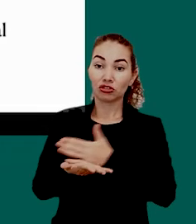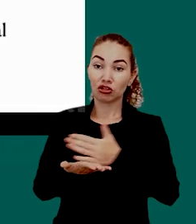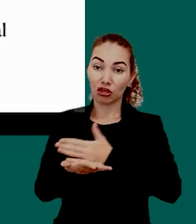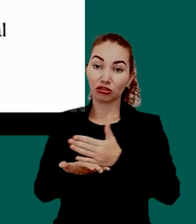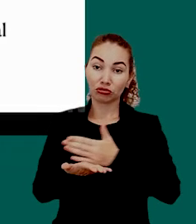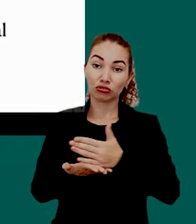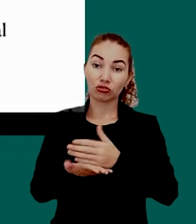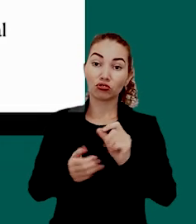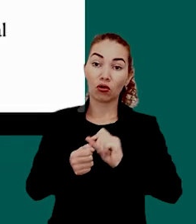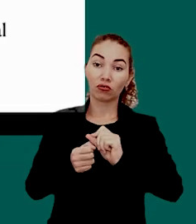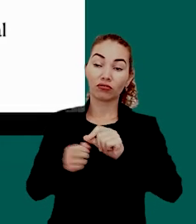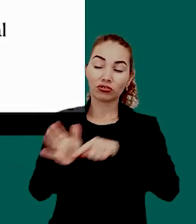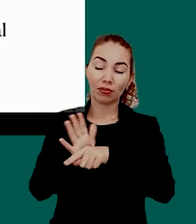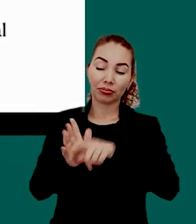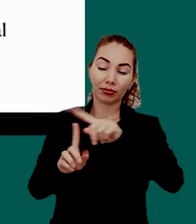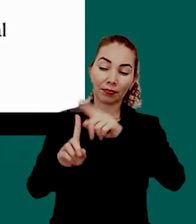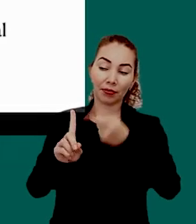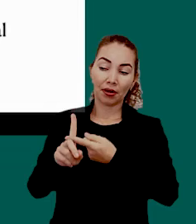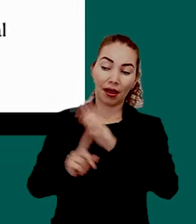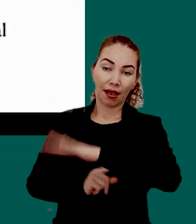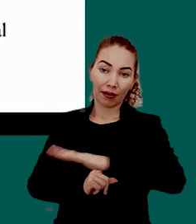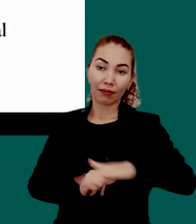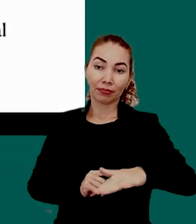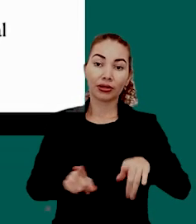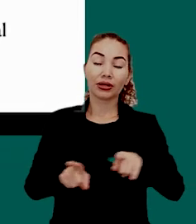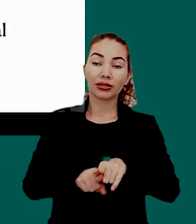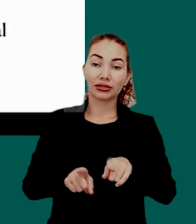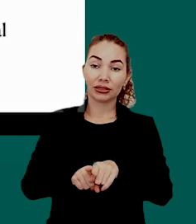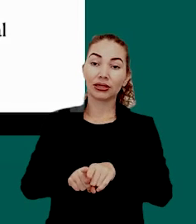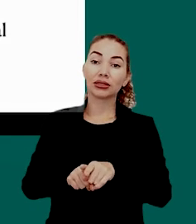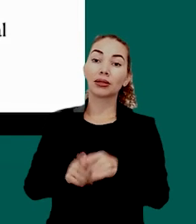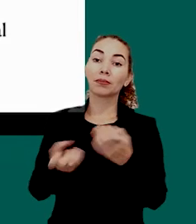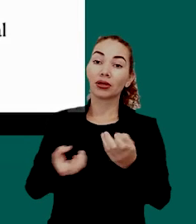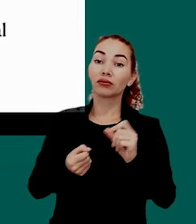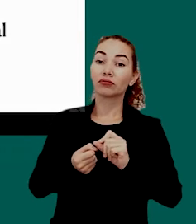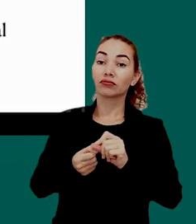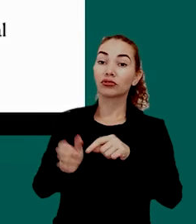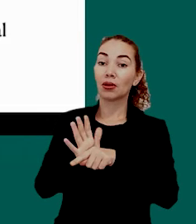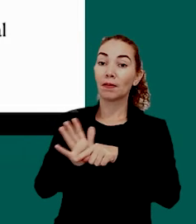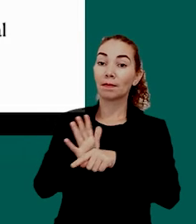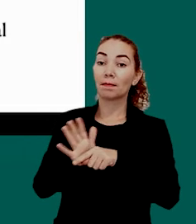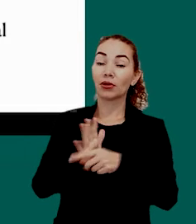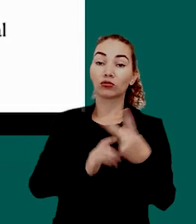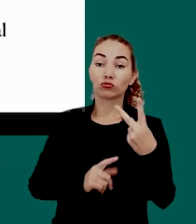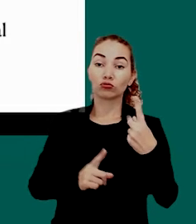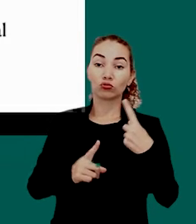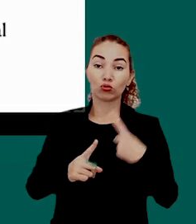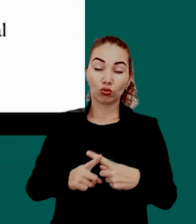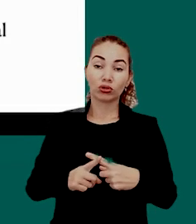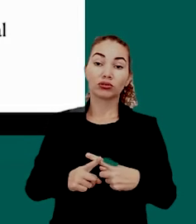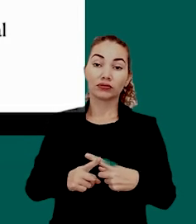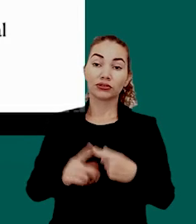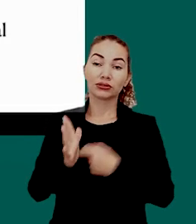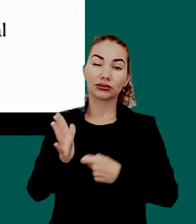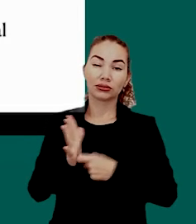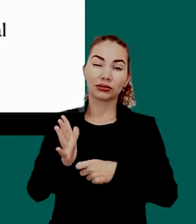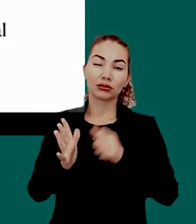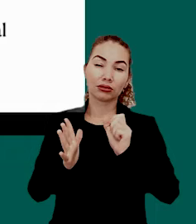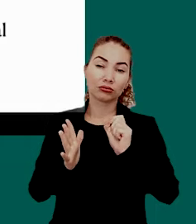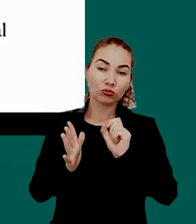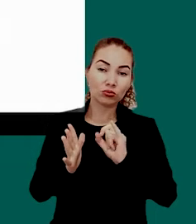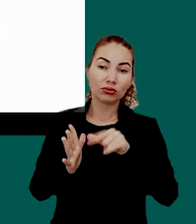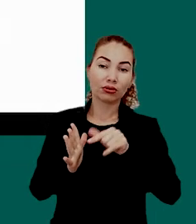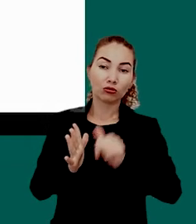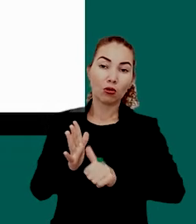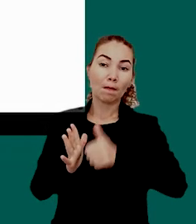para gestantes e também para crianças, né, e também projetam a possibilidade de estudos com 2 doses, eventualmente tentando ver se isso pode